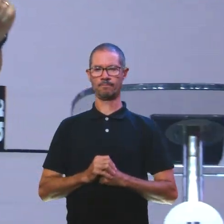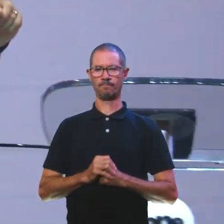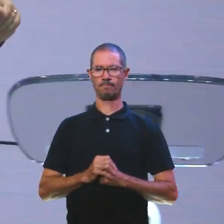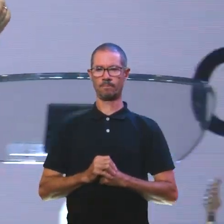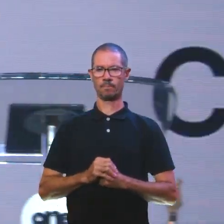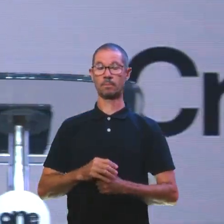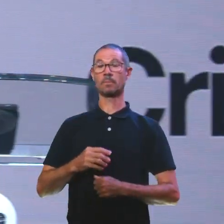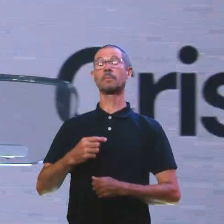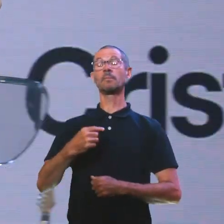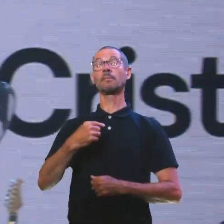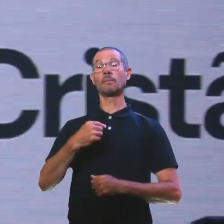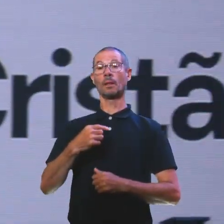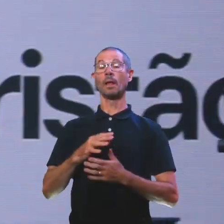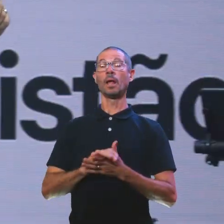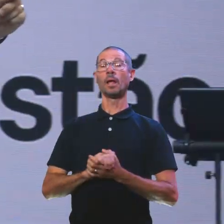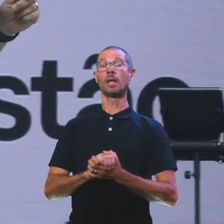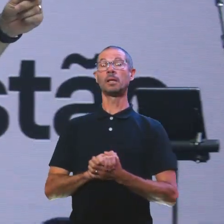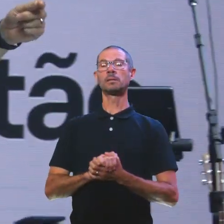eu sou,